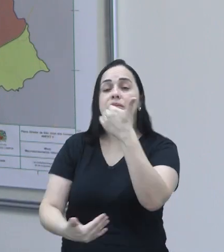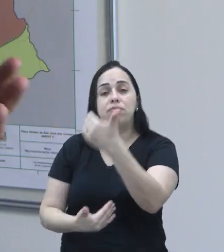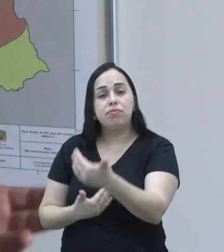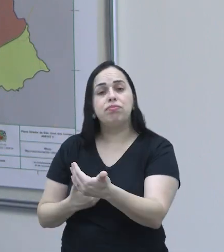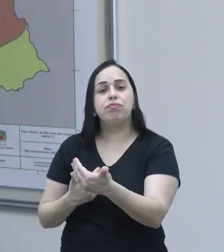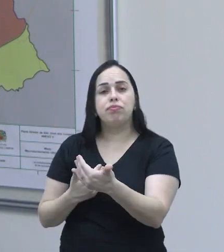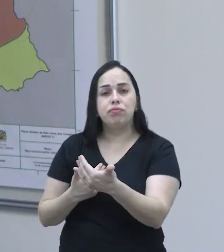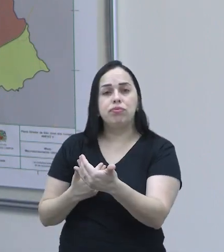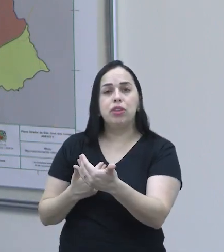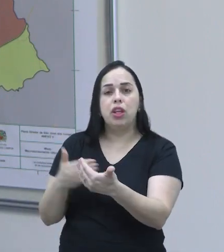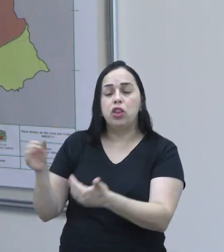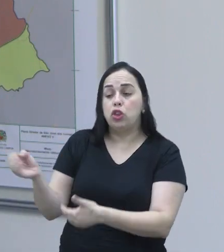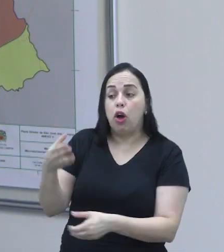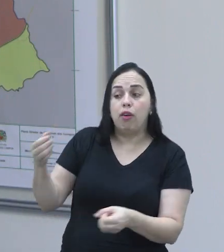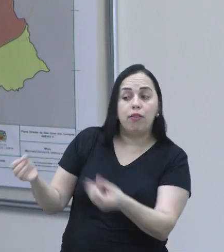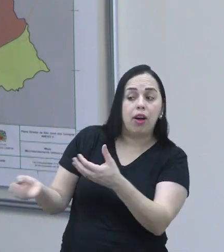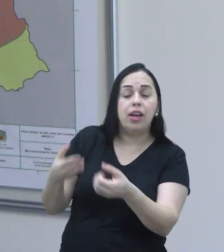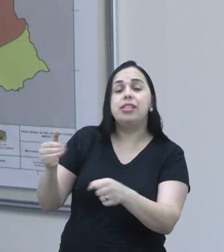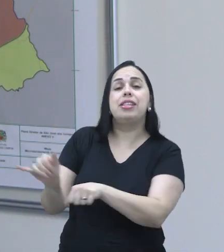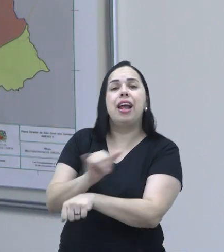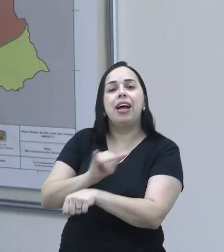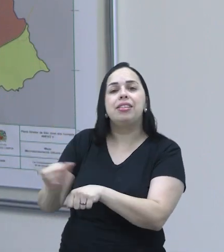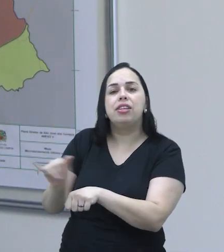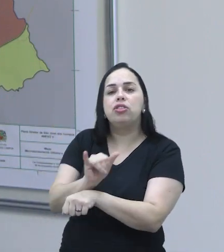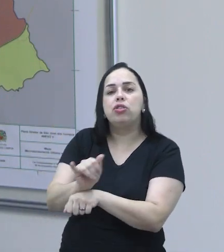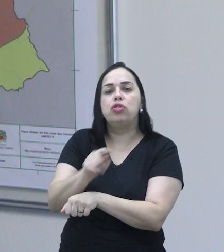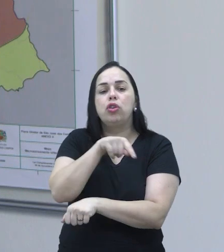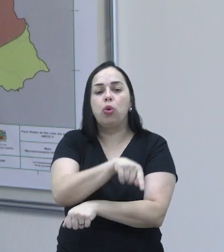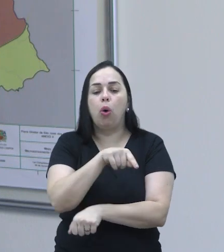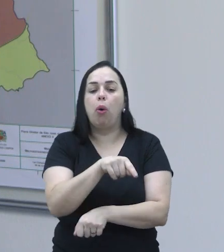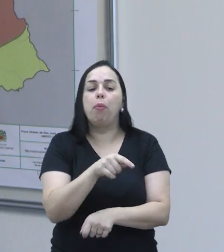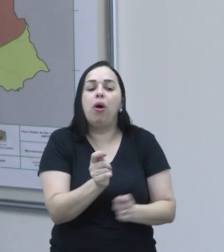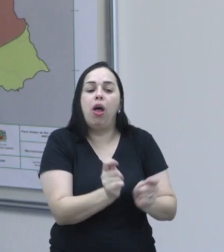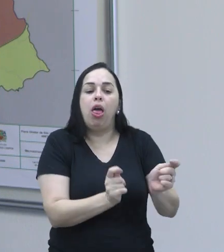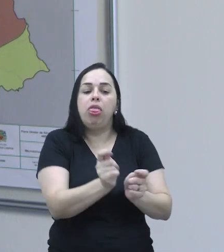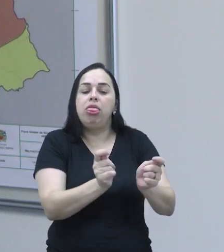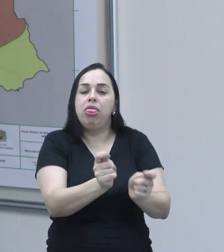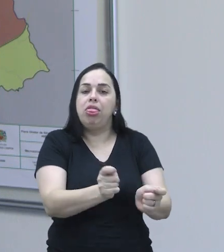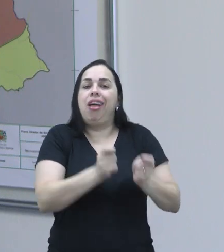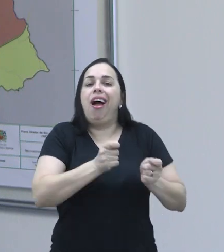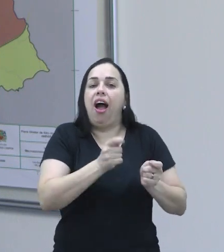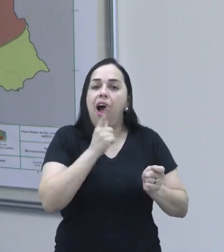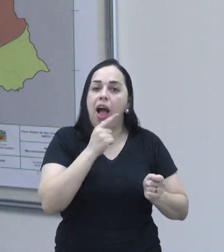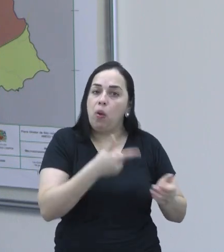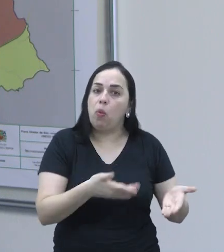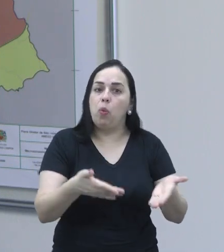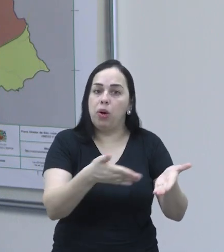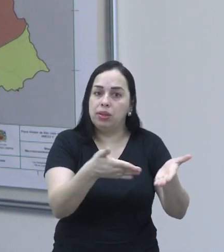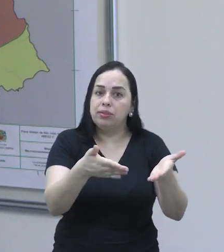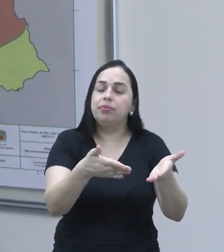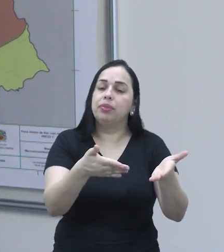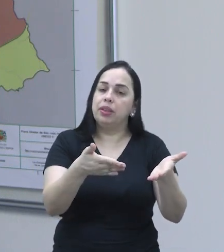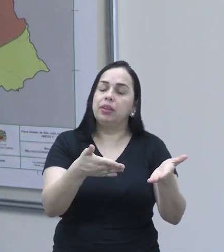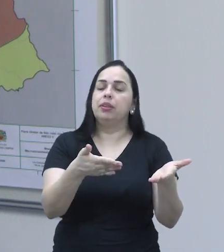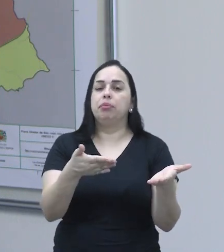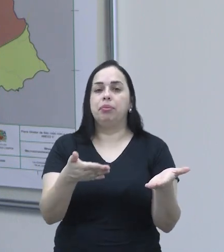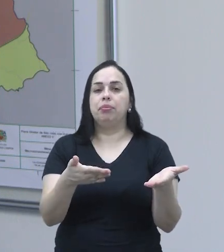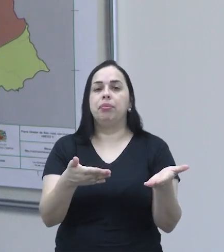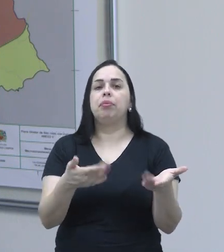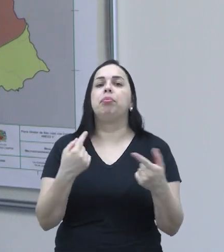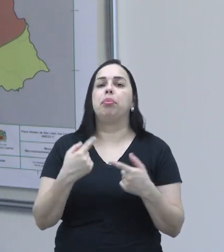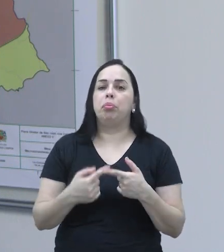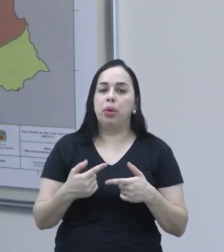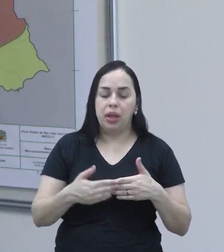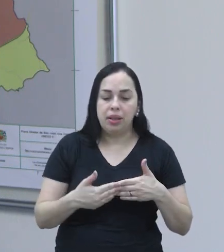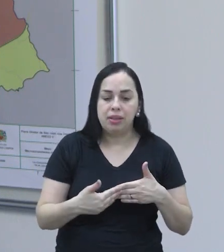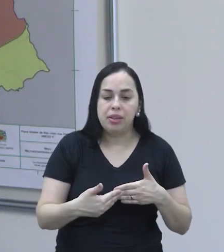a adoção de novos mecanismos de governança dessa água e gestão territorial para que